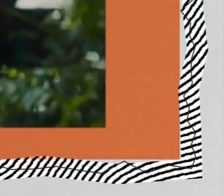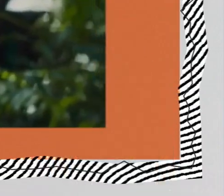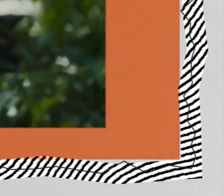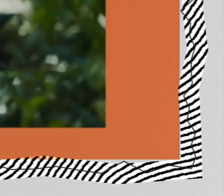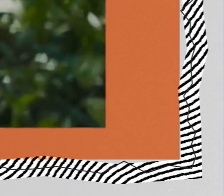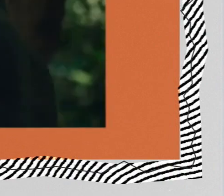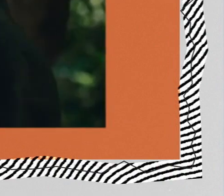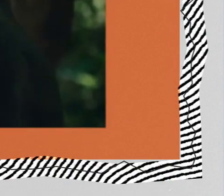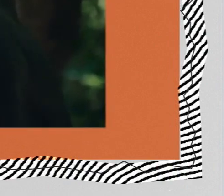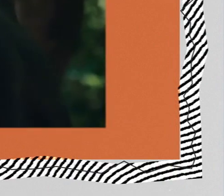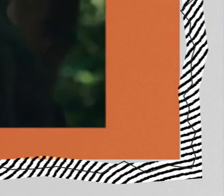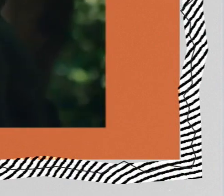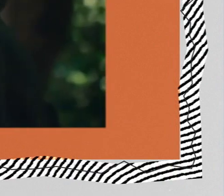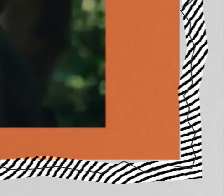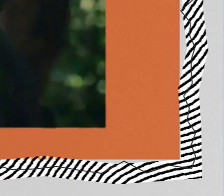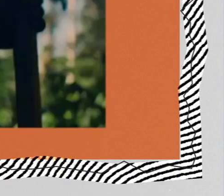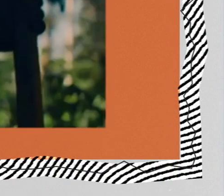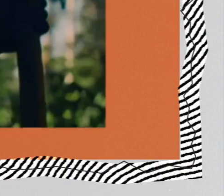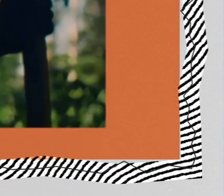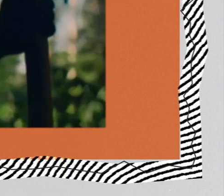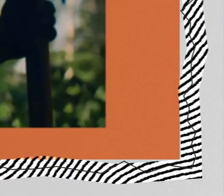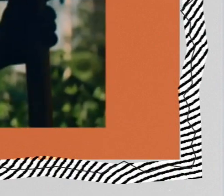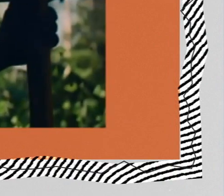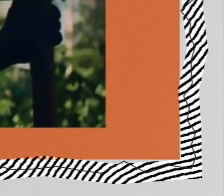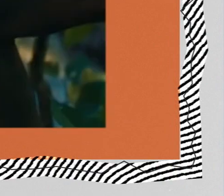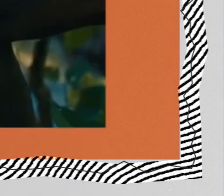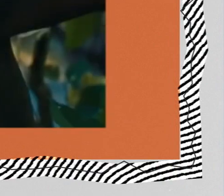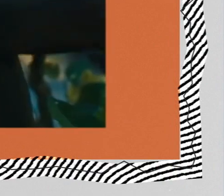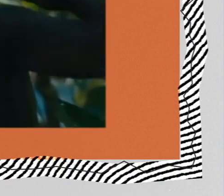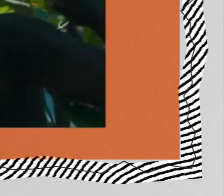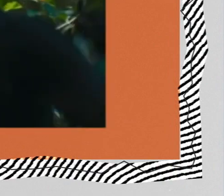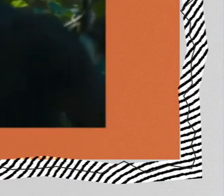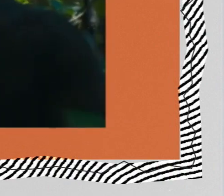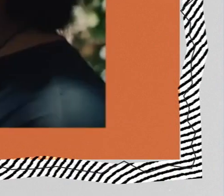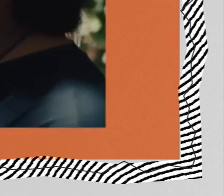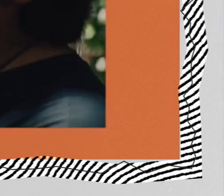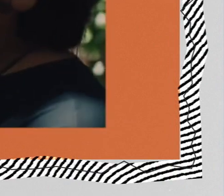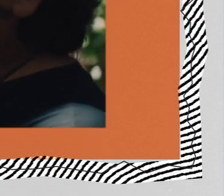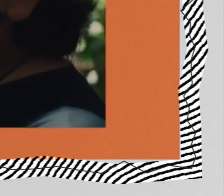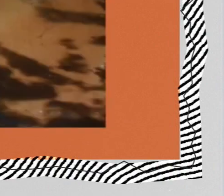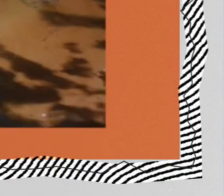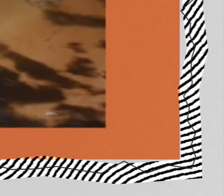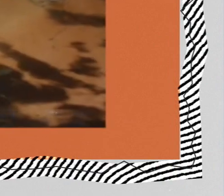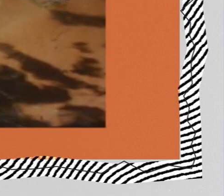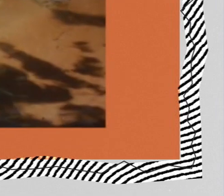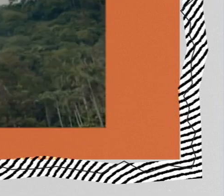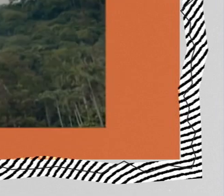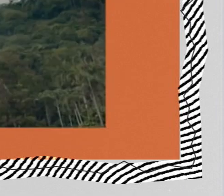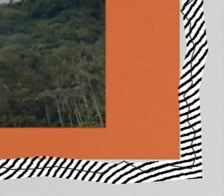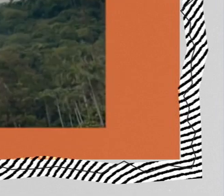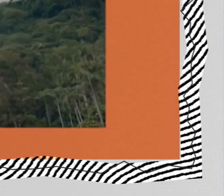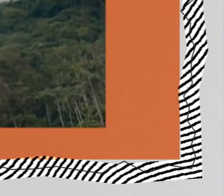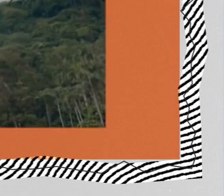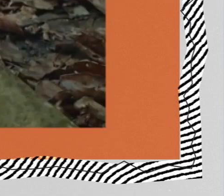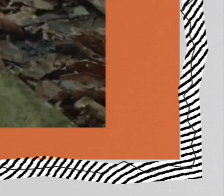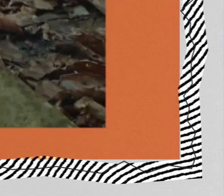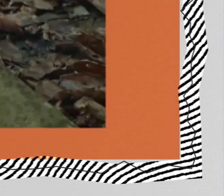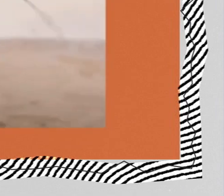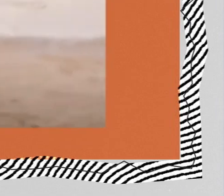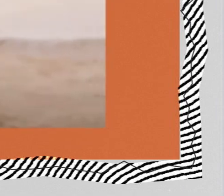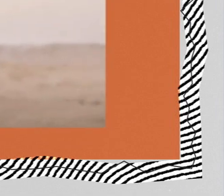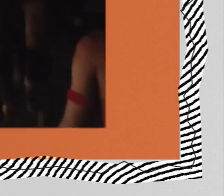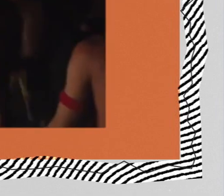O meu povo não aceita mineração aqui. Mentiroso, ladrão,